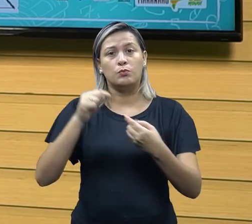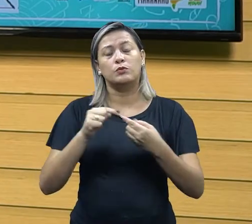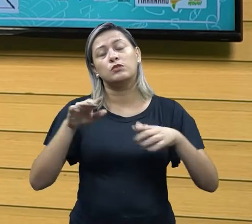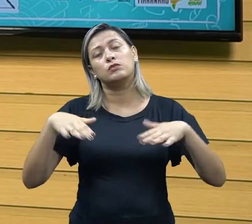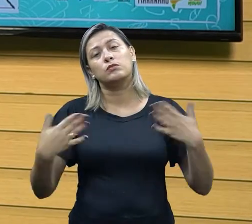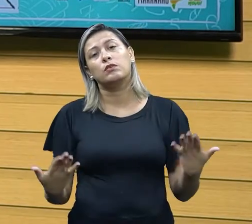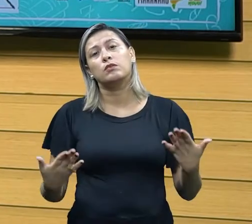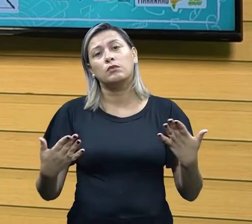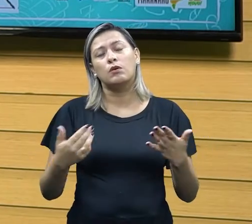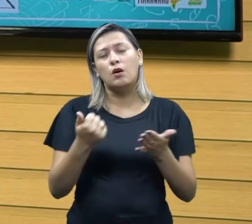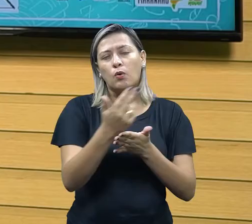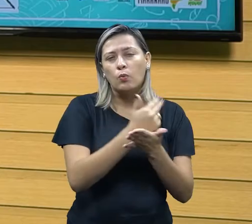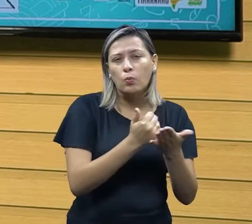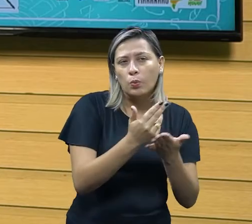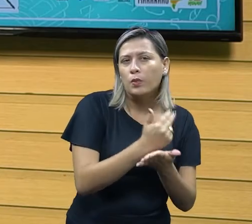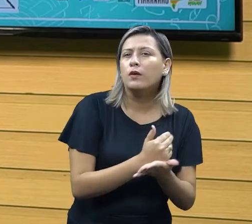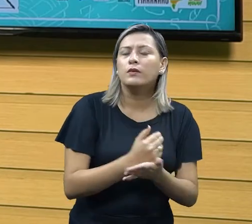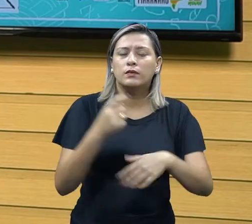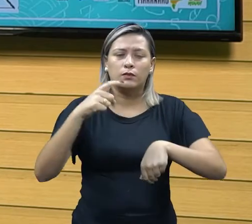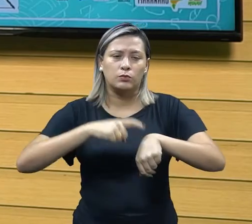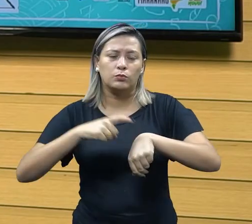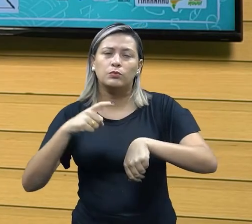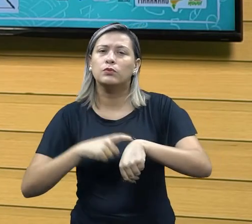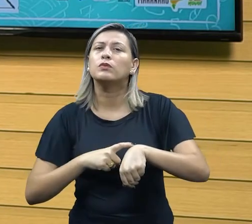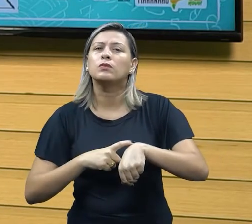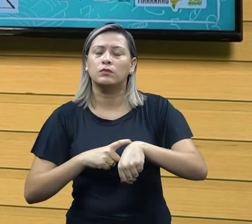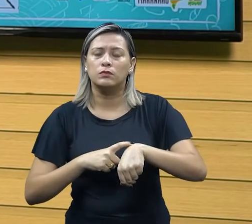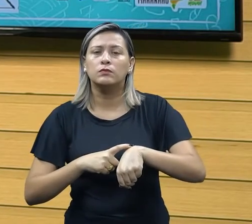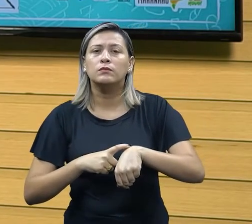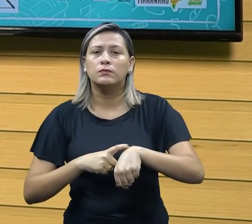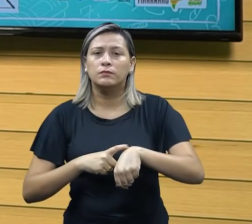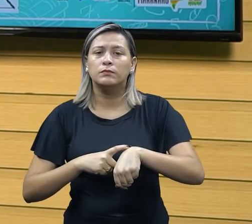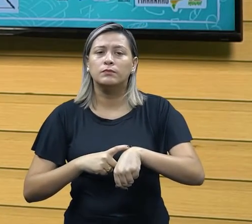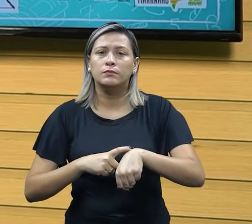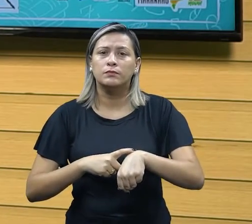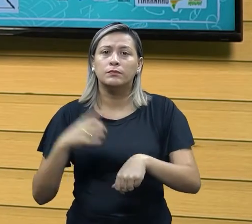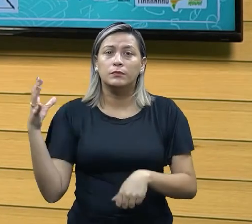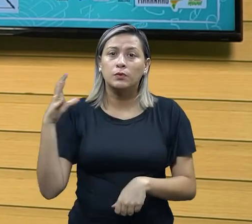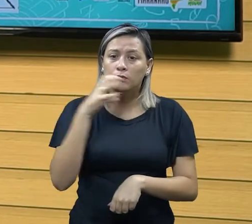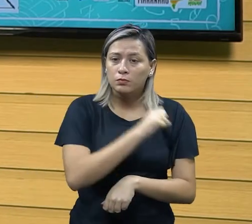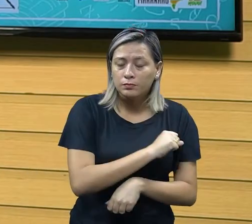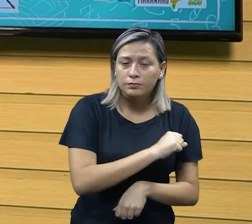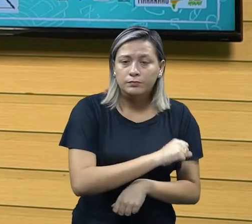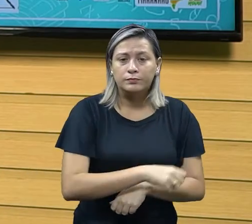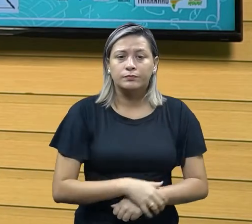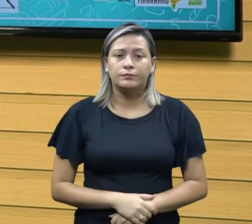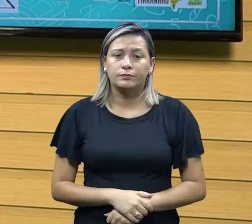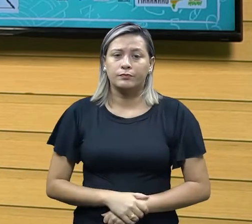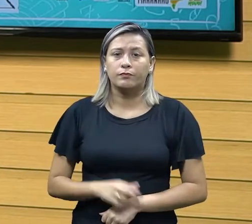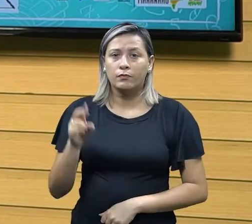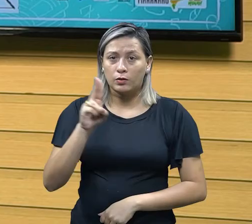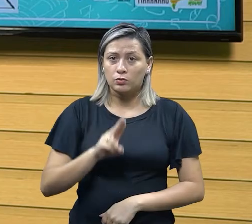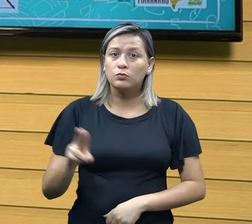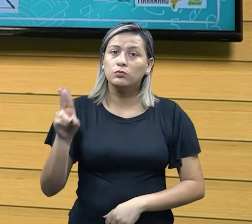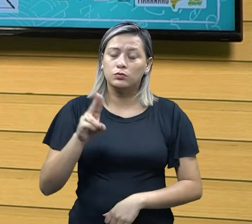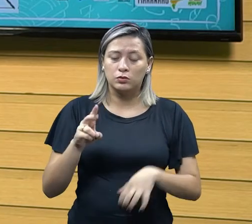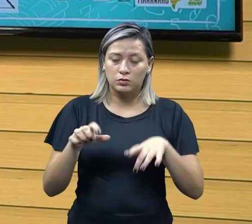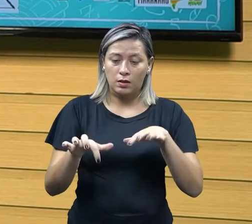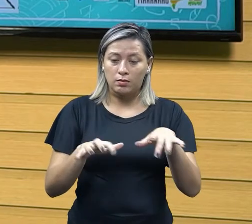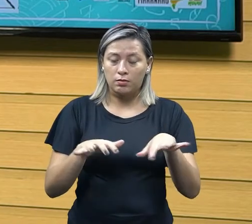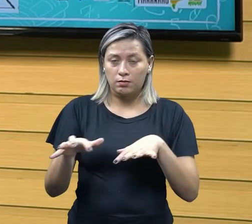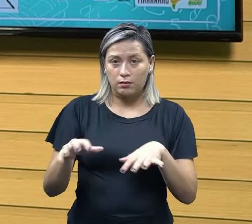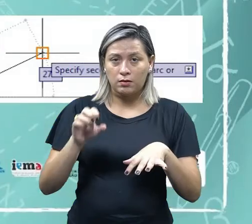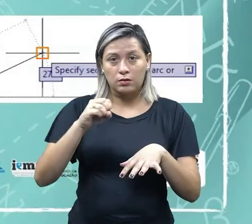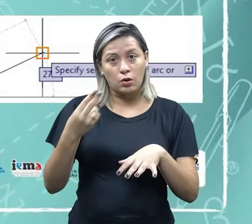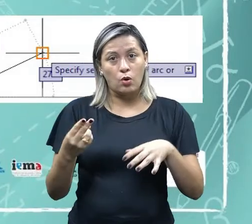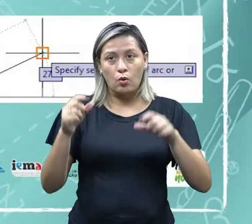de trabalho, então a gente vai utilizar principalmente ou o botão na barra de tarefas ou a nossa tecla de